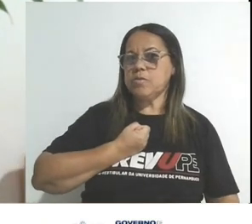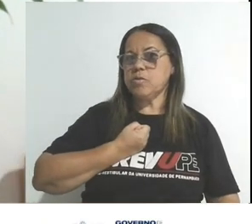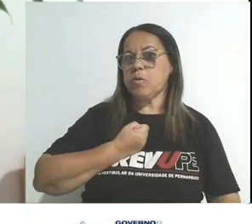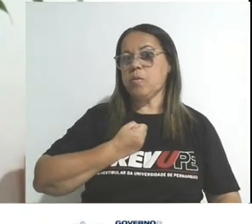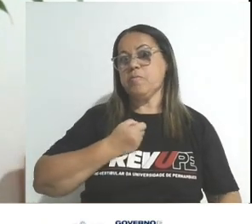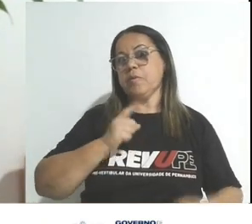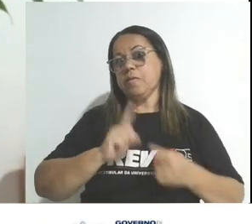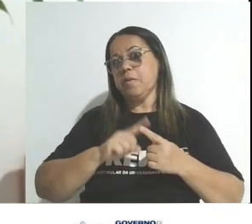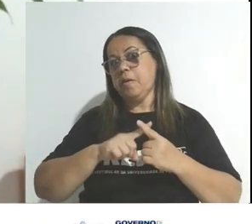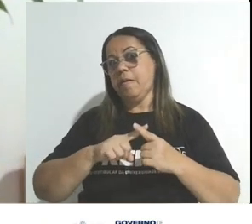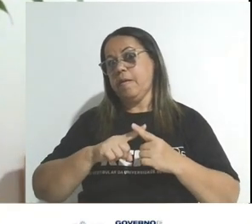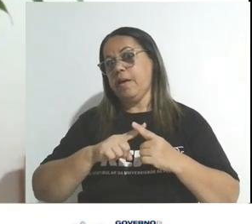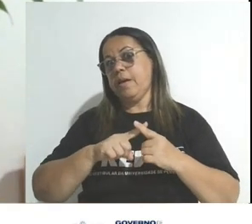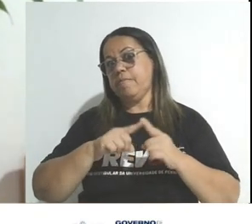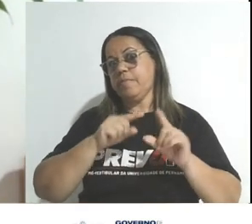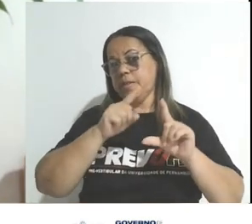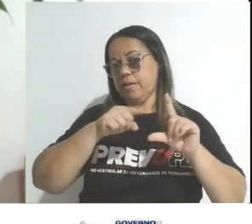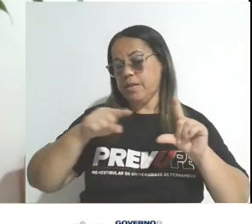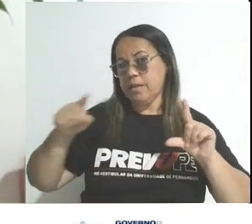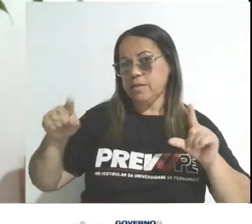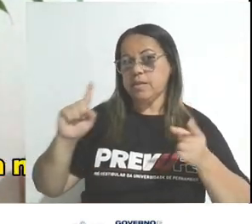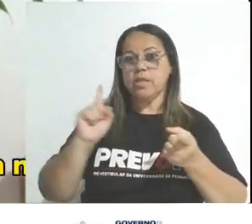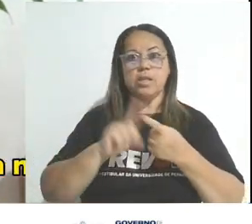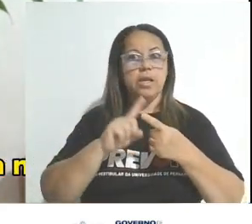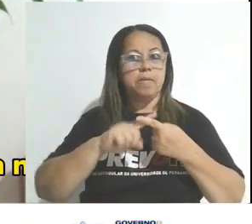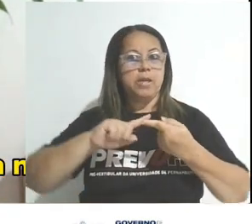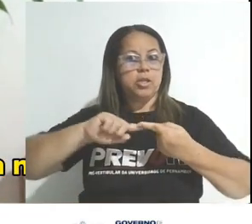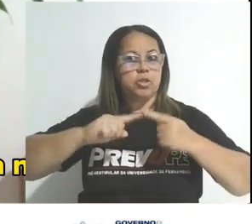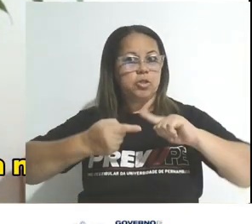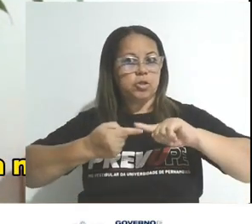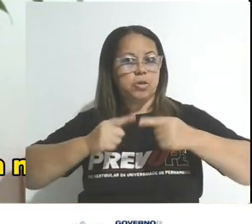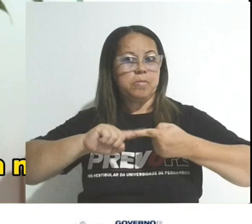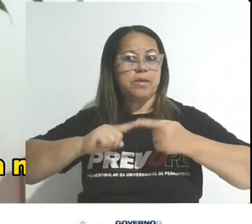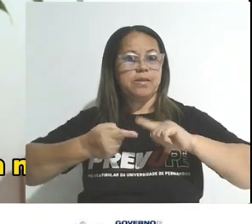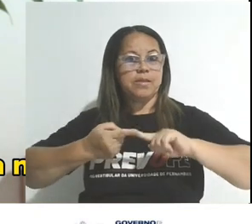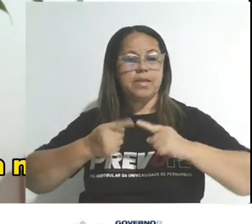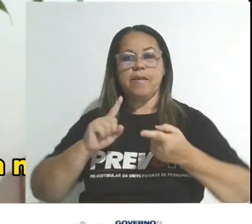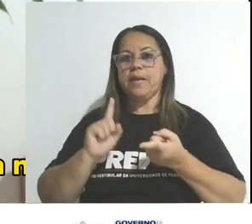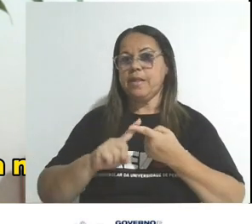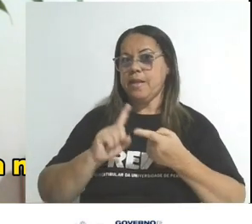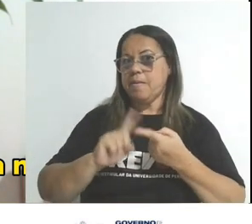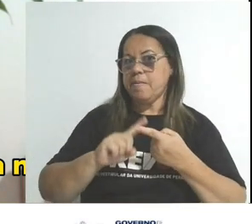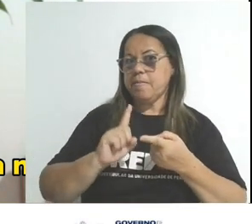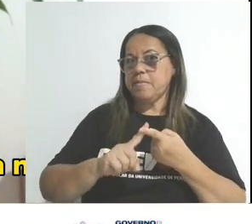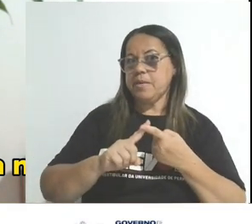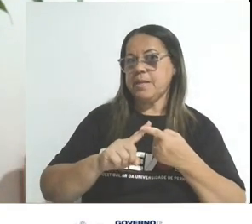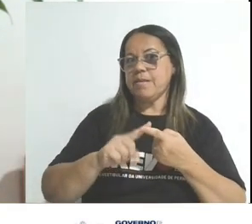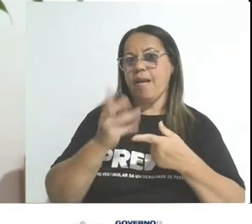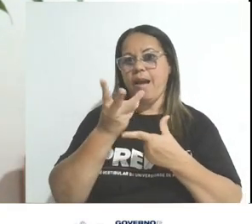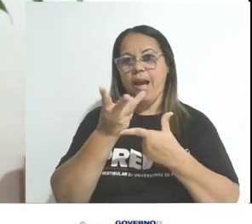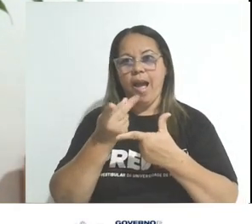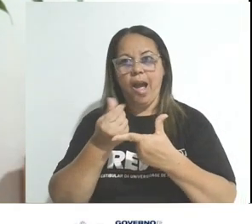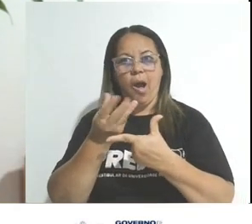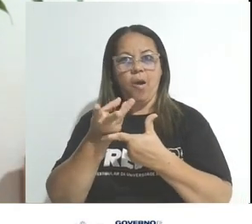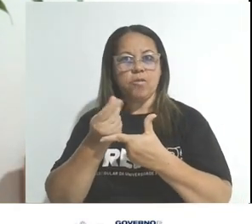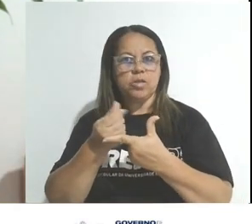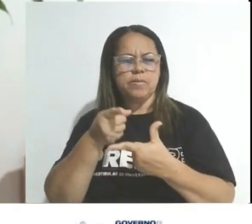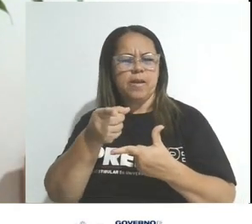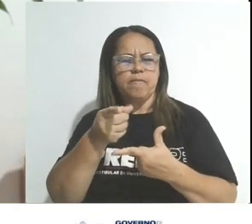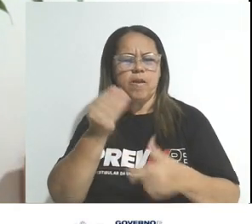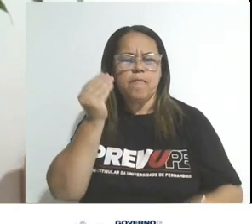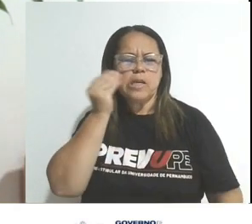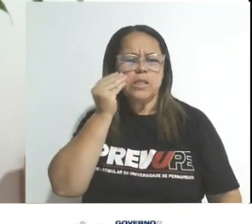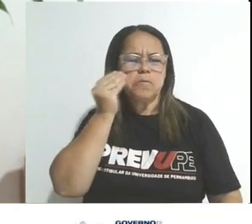probabilidade estatística dentro do eixo também de geometria, assim como também dentro do eixo de álgebra, né? Então você observa que